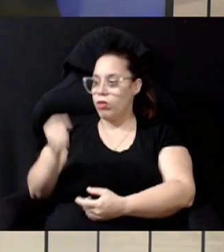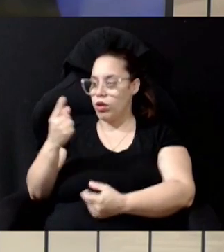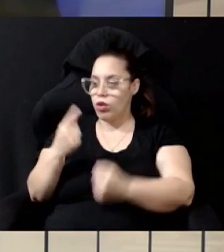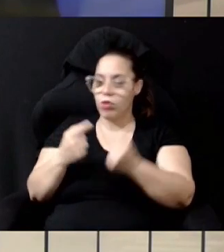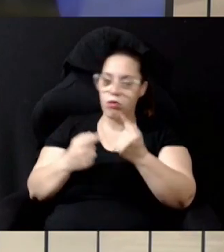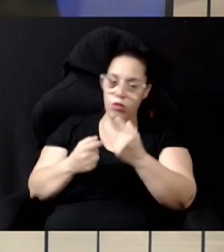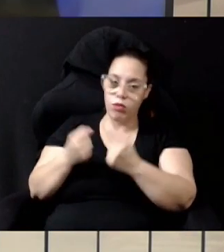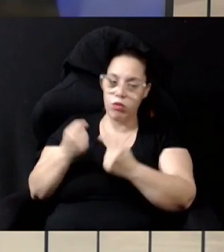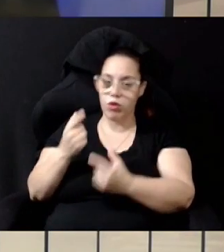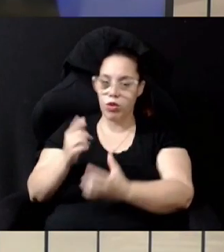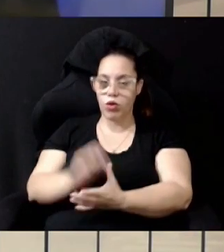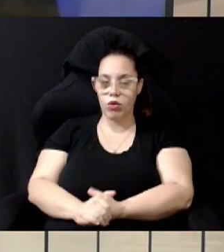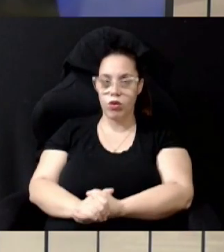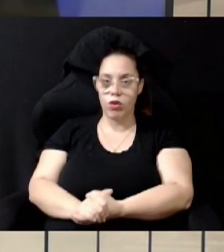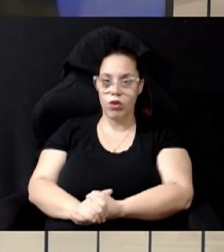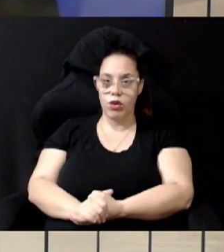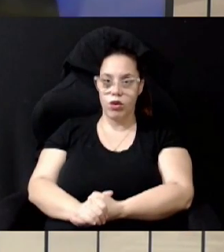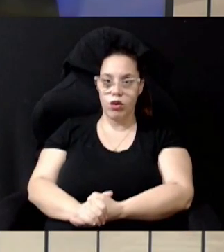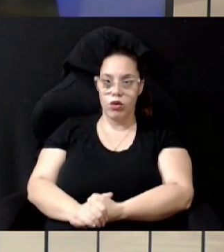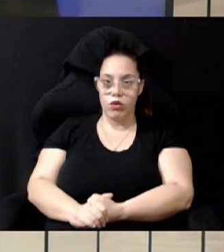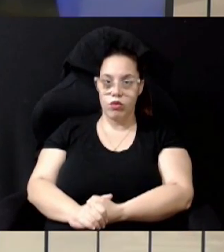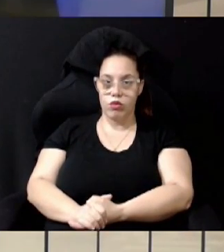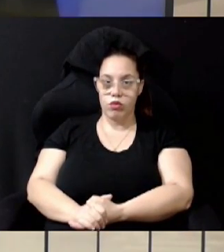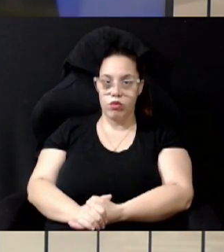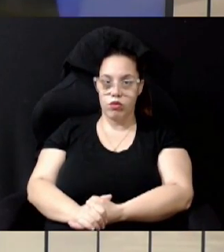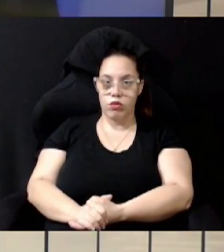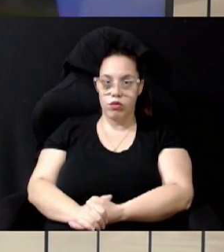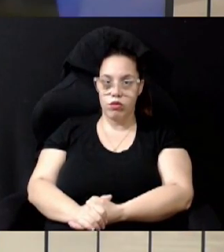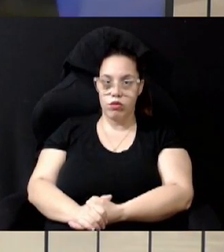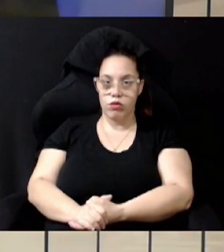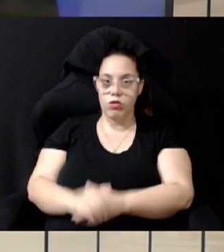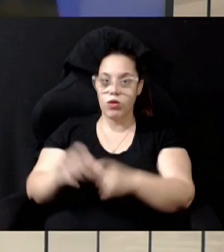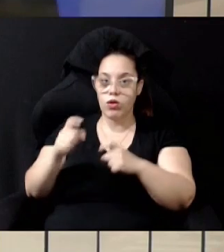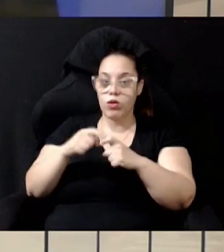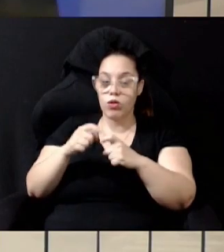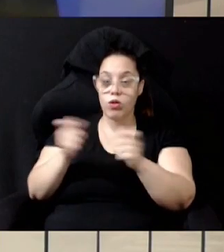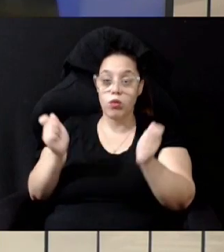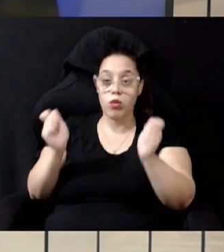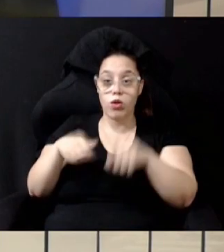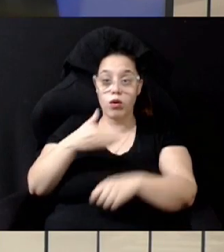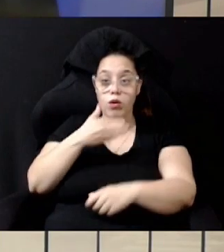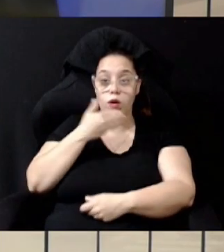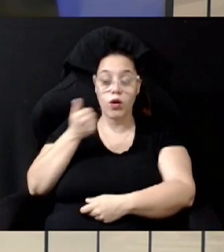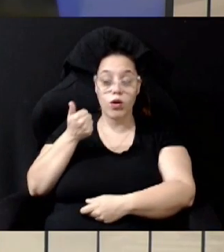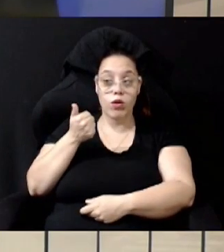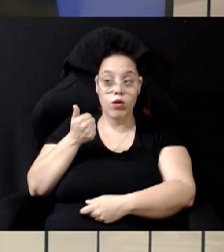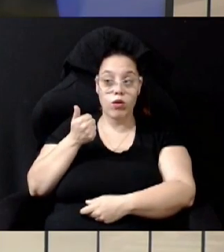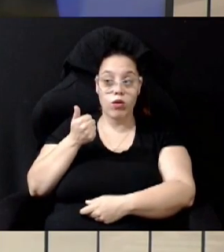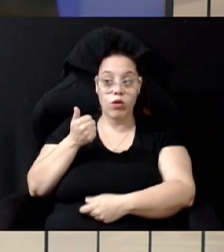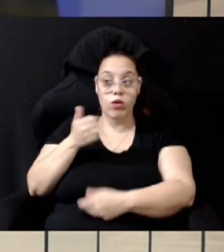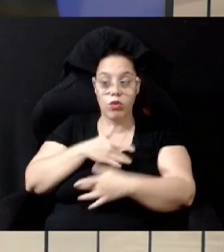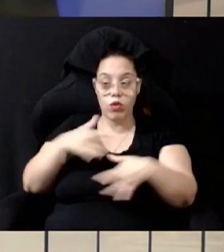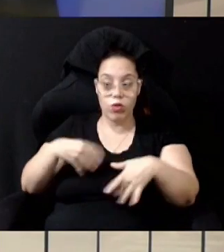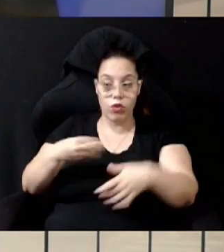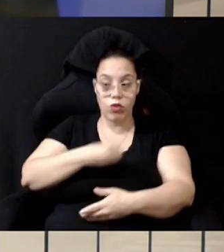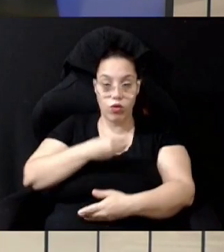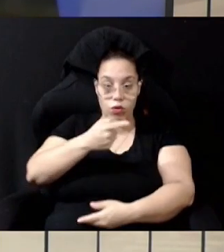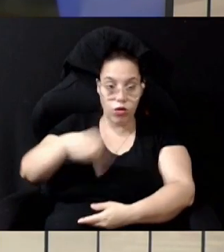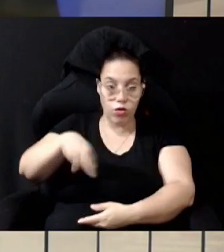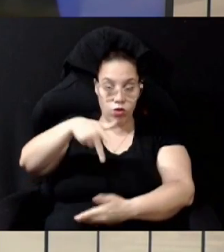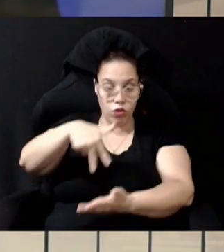então. Vai variar um pouquinho. E, doutor, é possível melhorar a qualidade de vida desses pacientes a partir